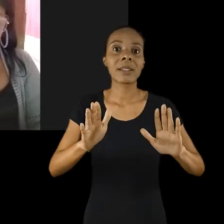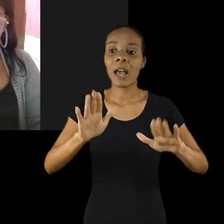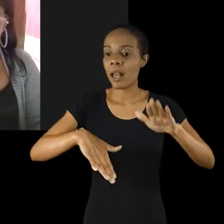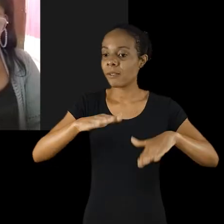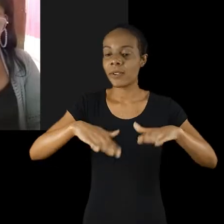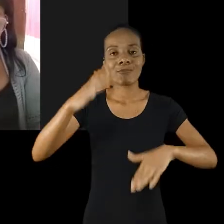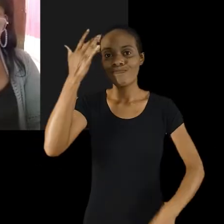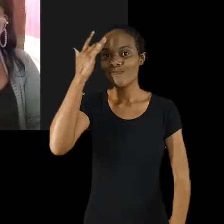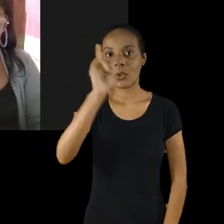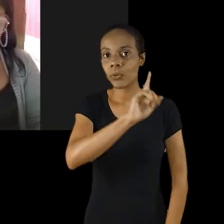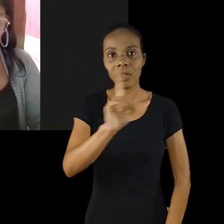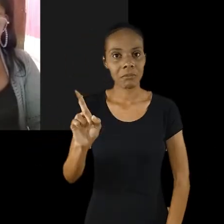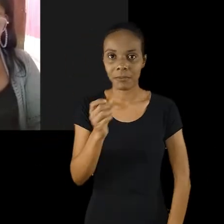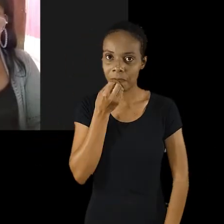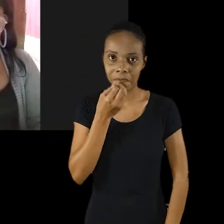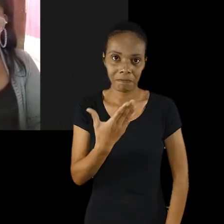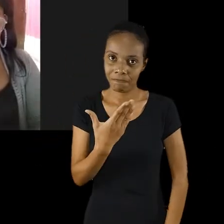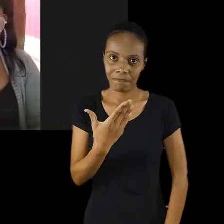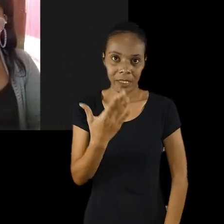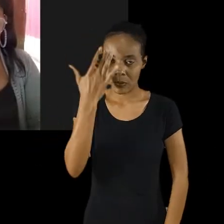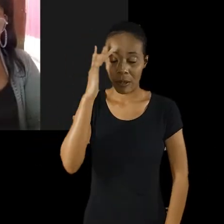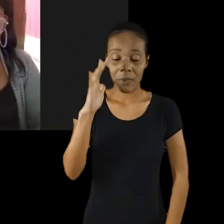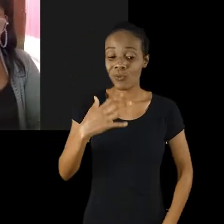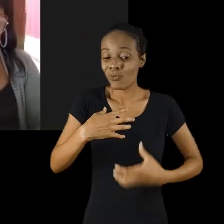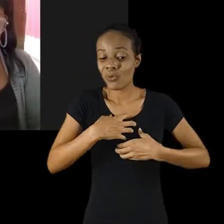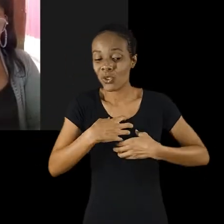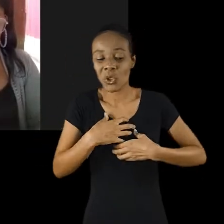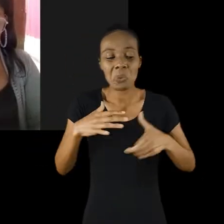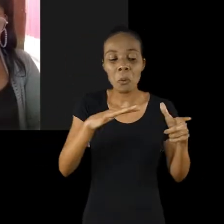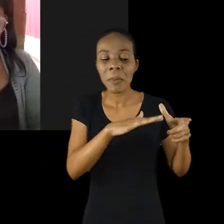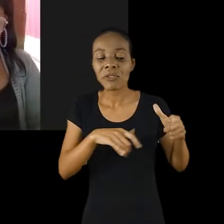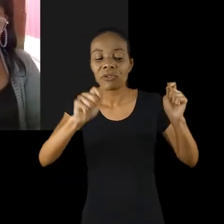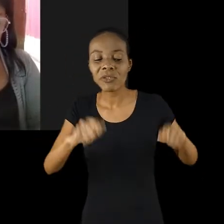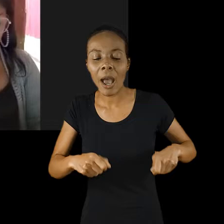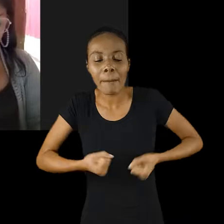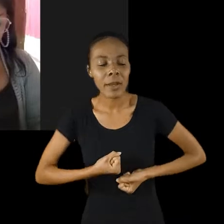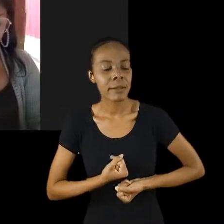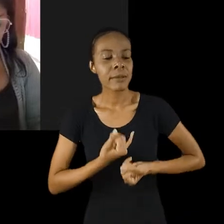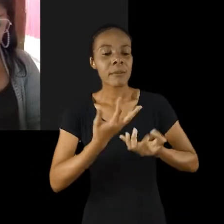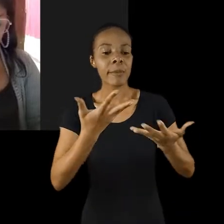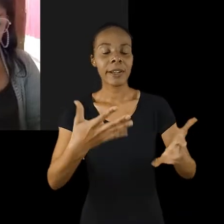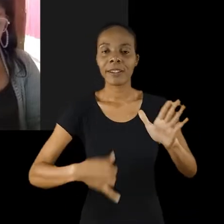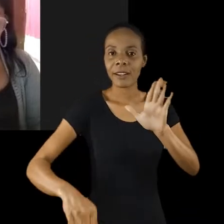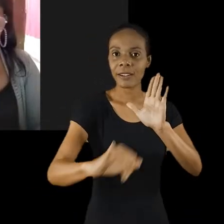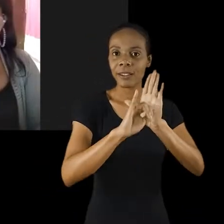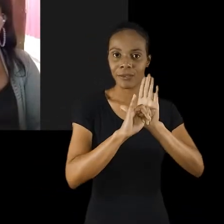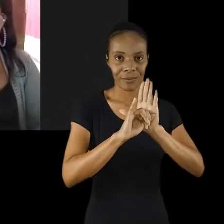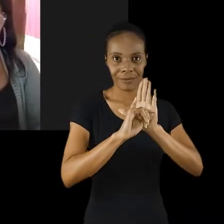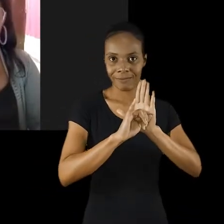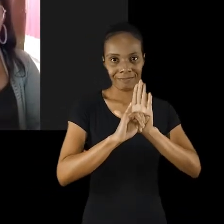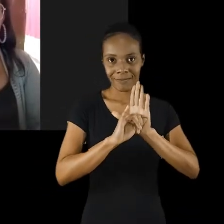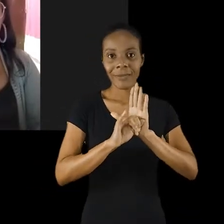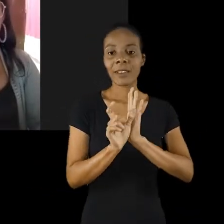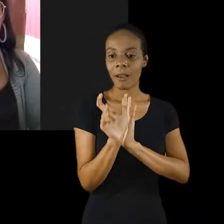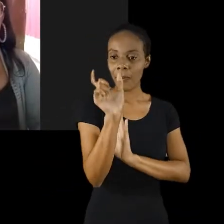sabia muito bem, mas eu não sentia o espaço para eu poder despertar minha identidade através da palavra, sabe? E aí,